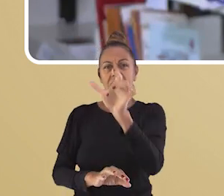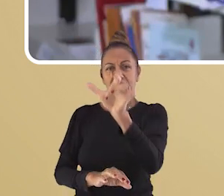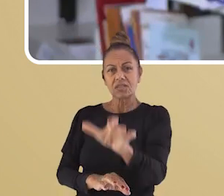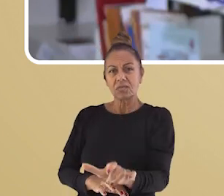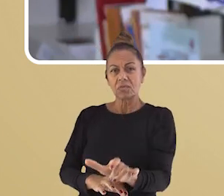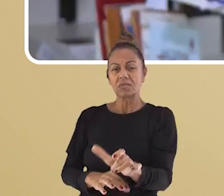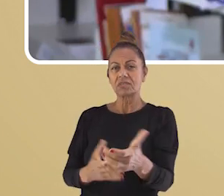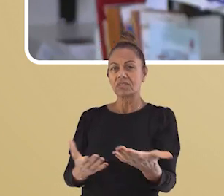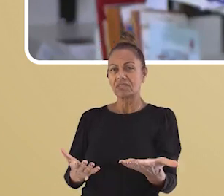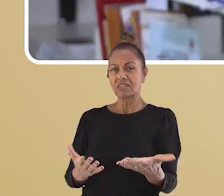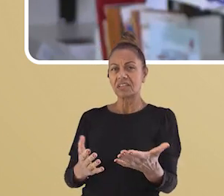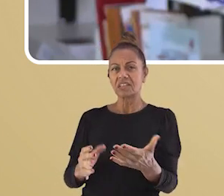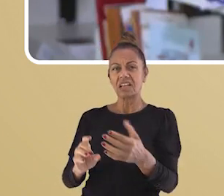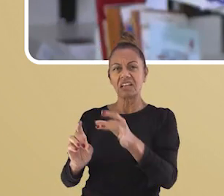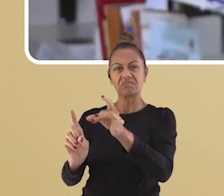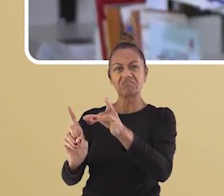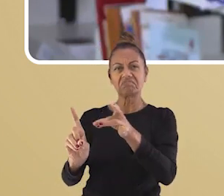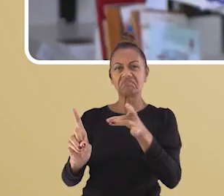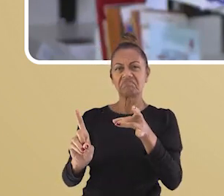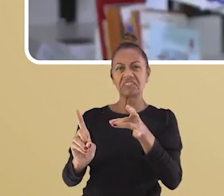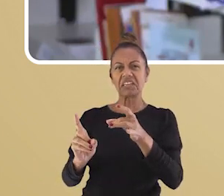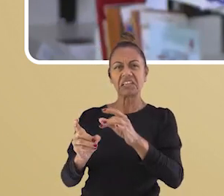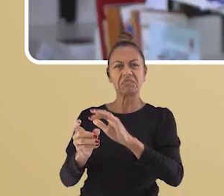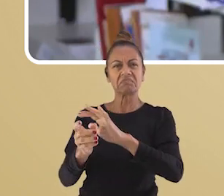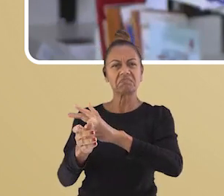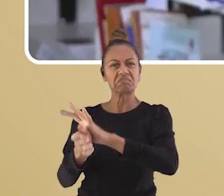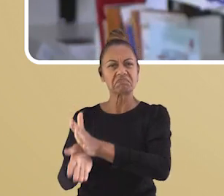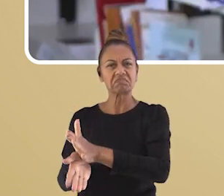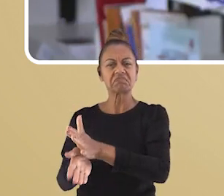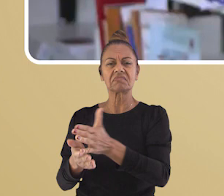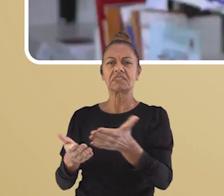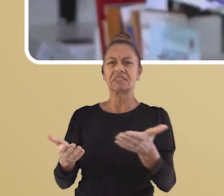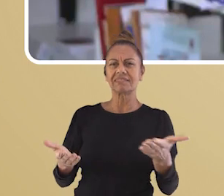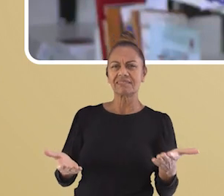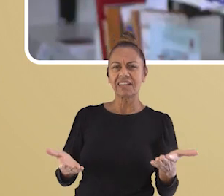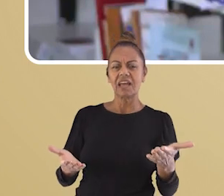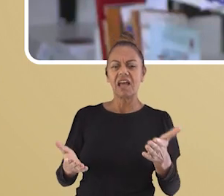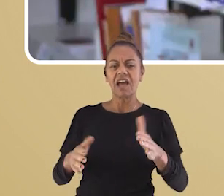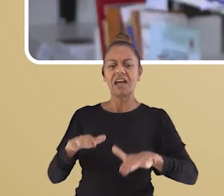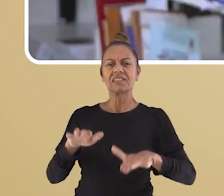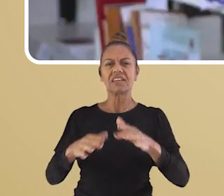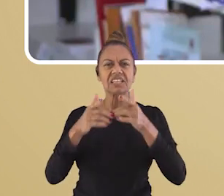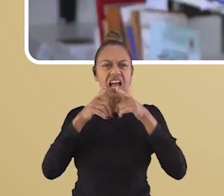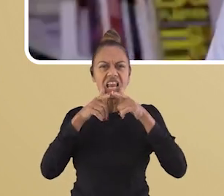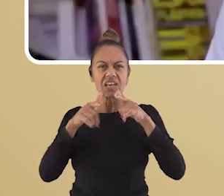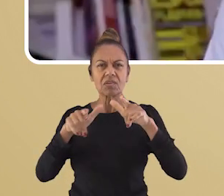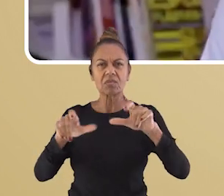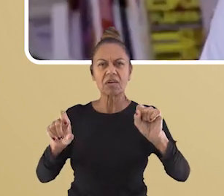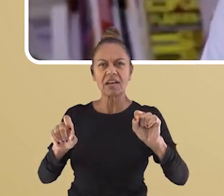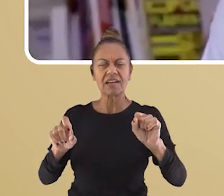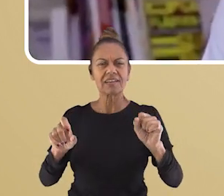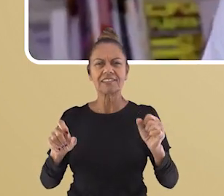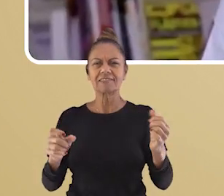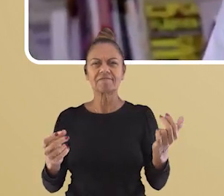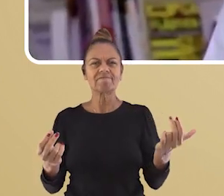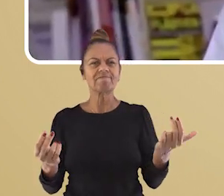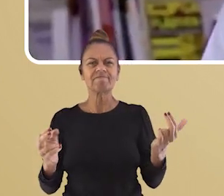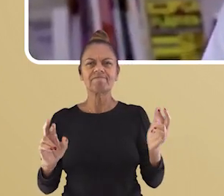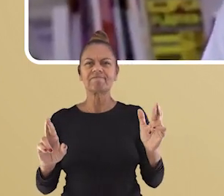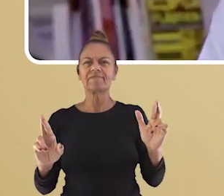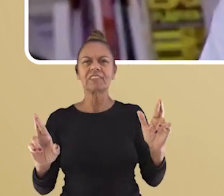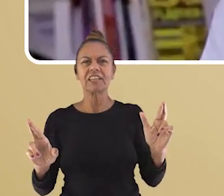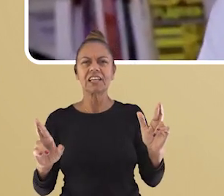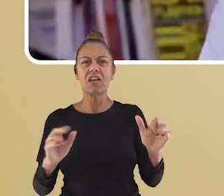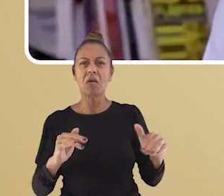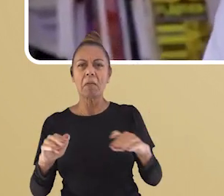ele é excluído de determinada situação por não estar com uma linguagem, né, tida como uma